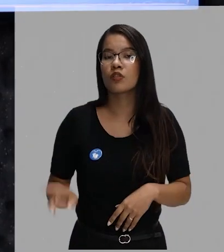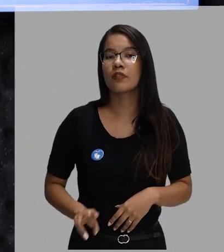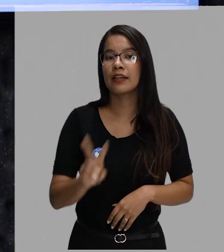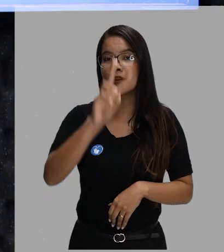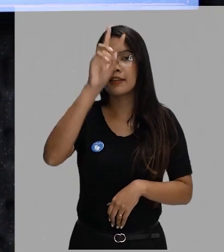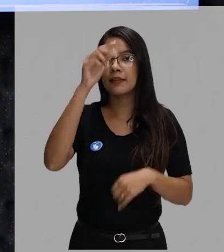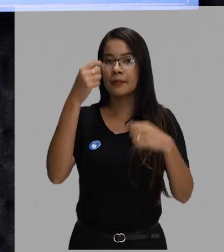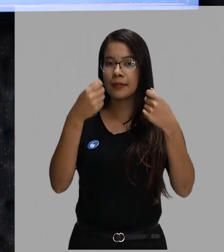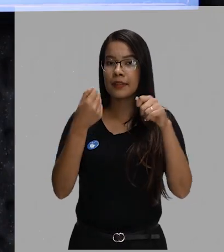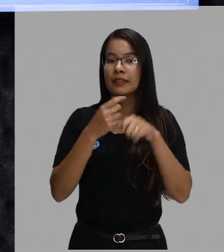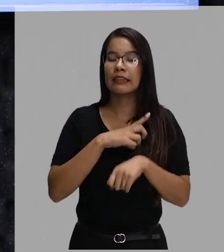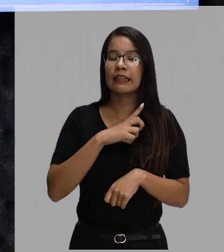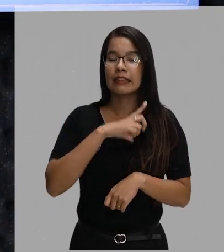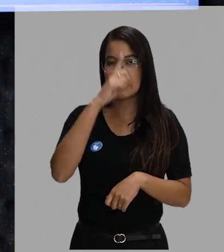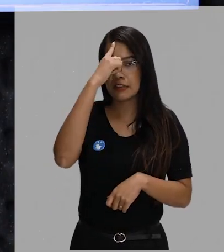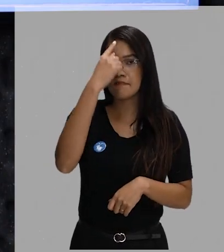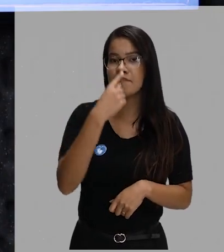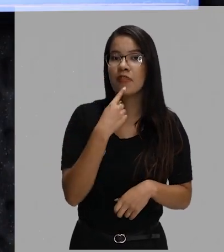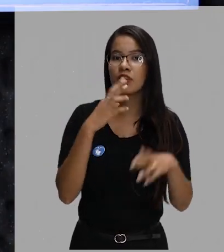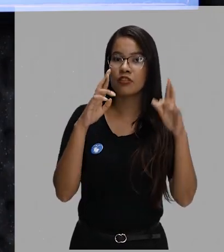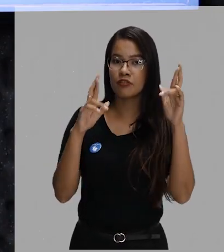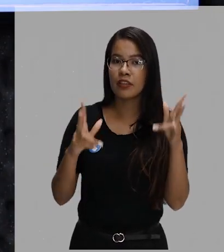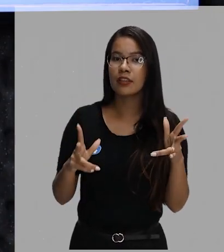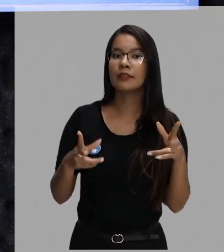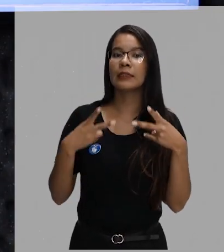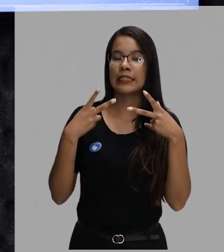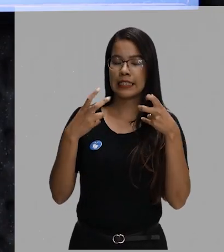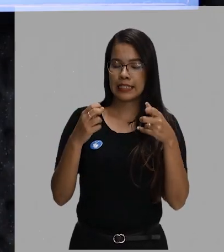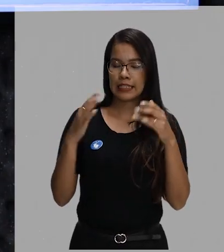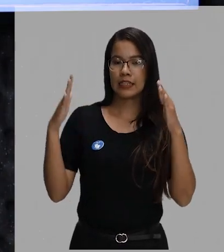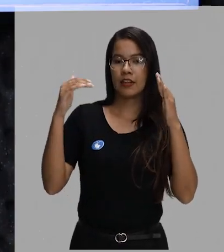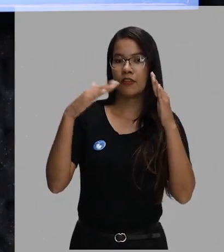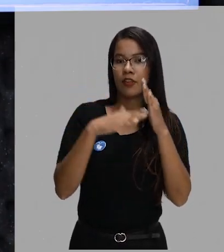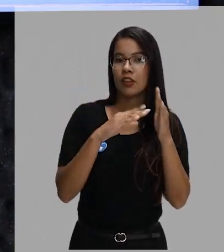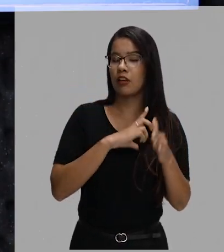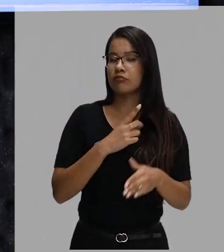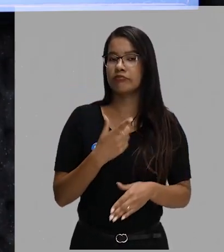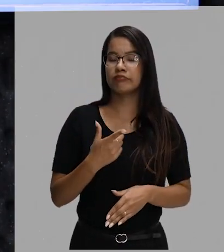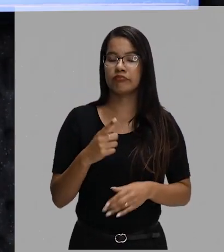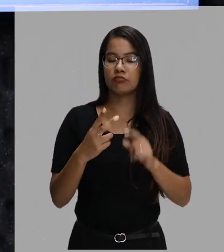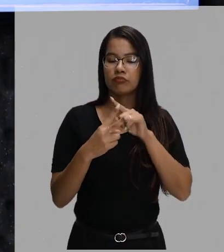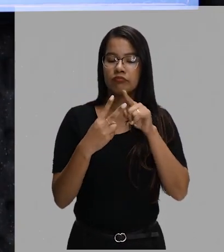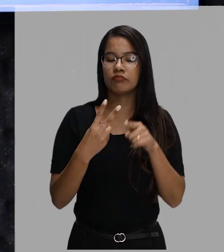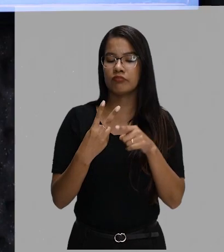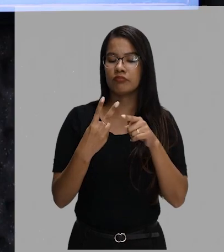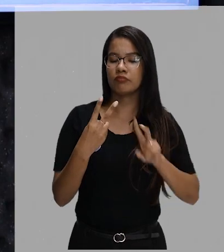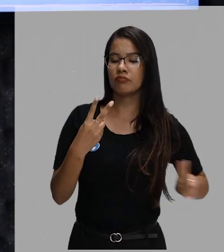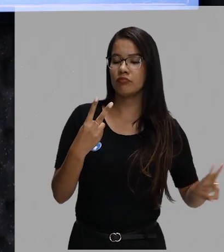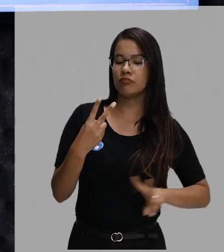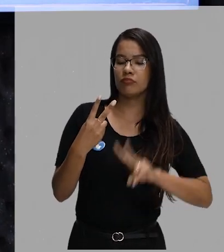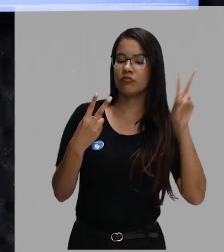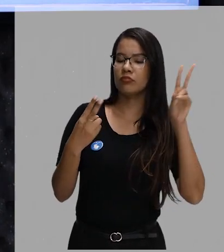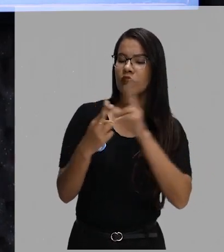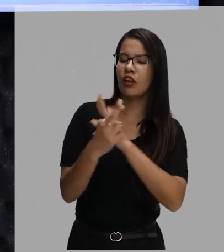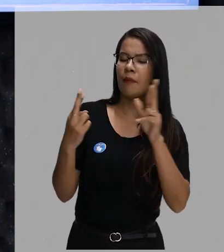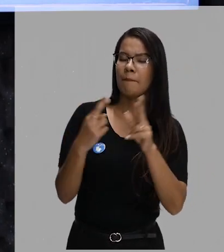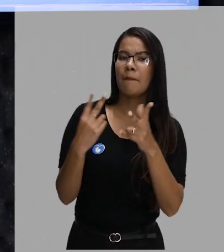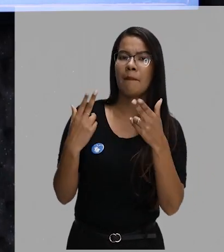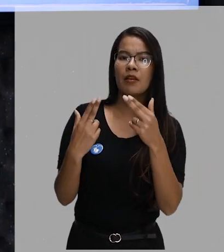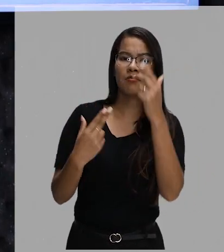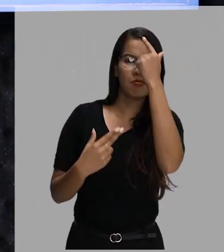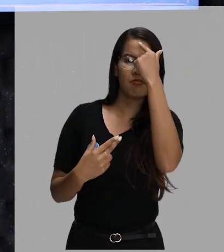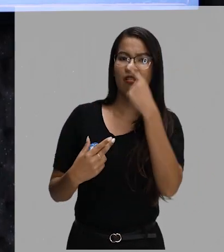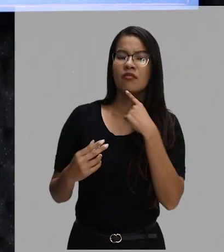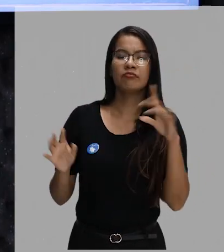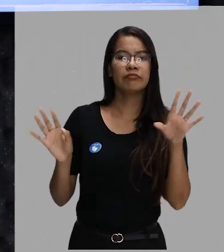diferentes. Perceba que nessa função eu não tenho dois valores associados à mesma imagem. Certo? Lembrando do